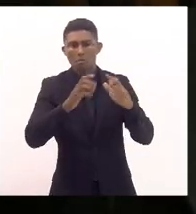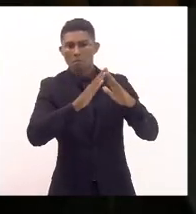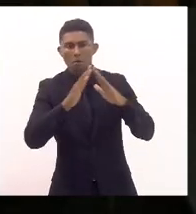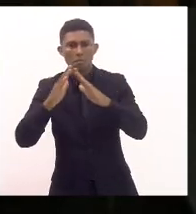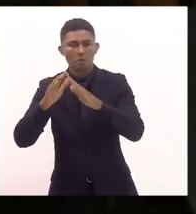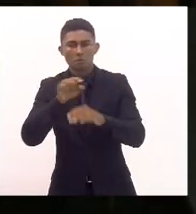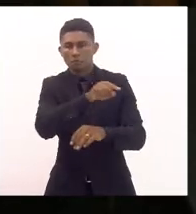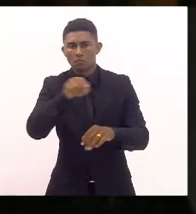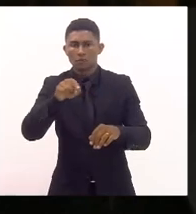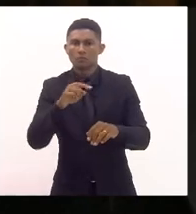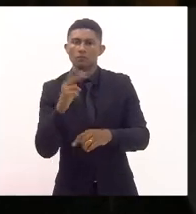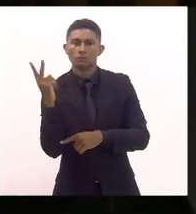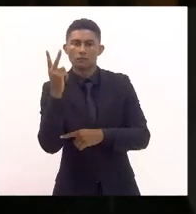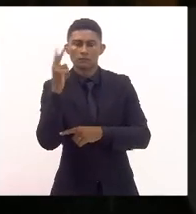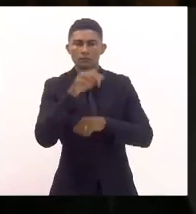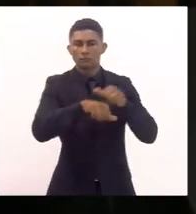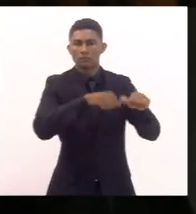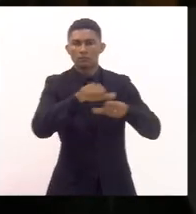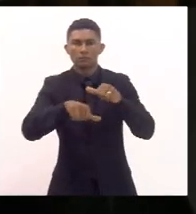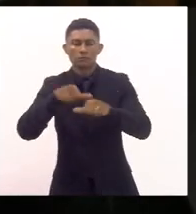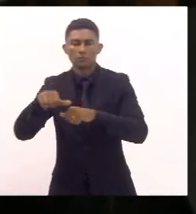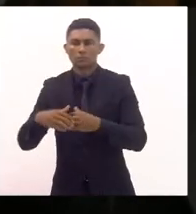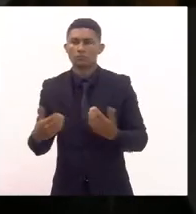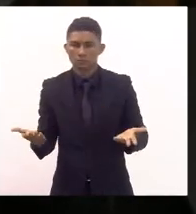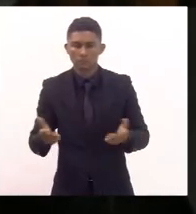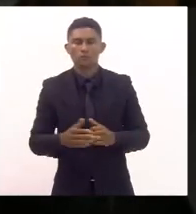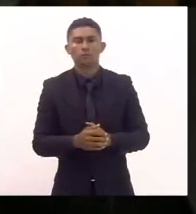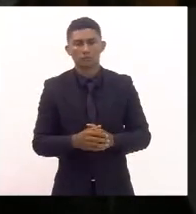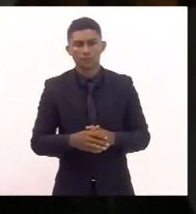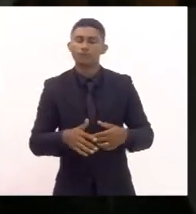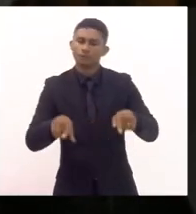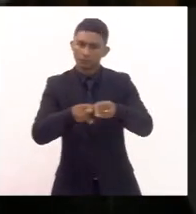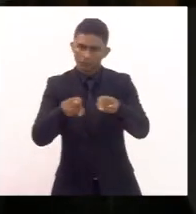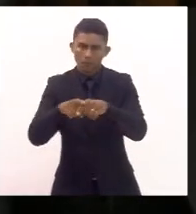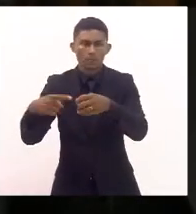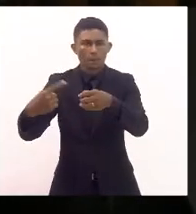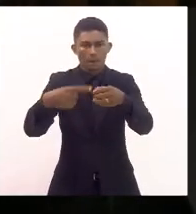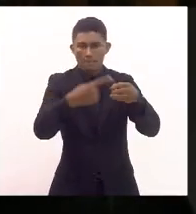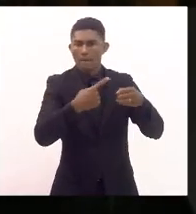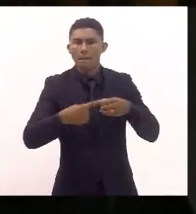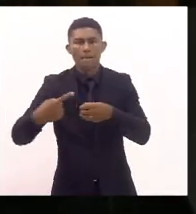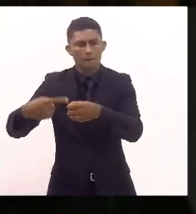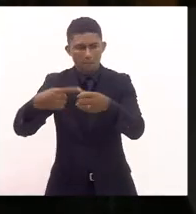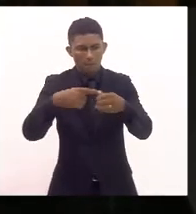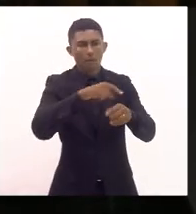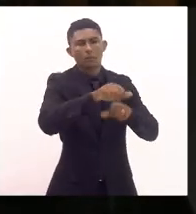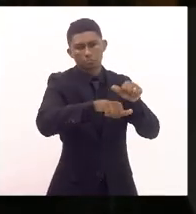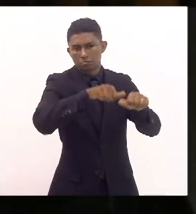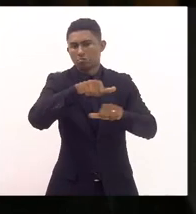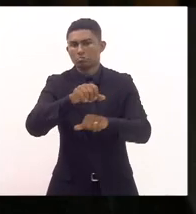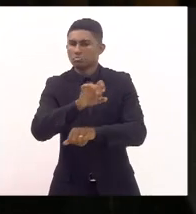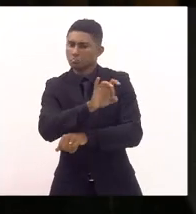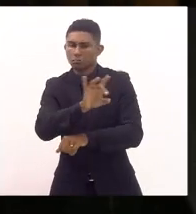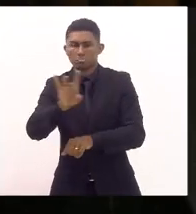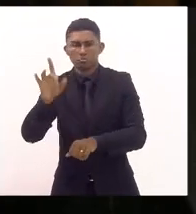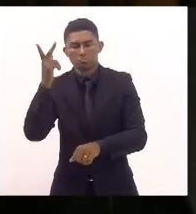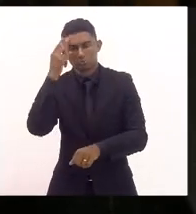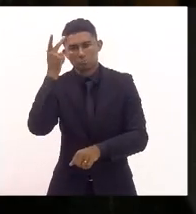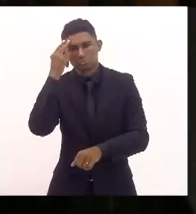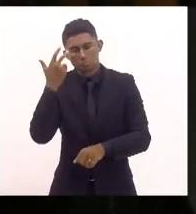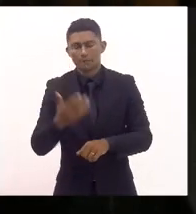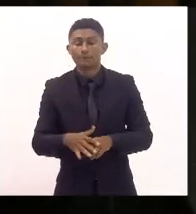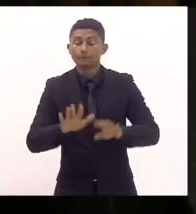público e isso também varia de município para município é mas também o